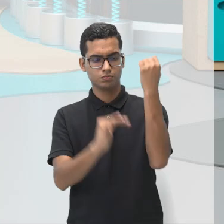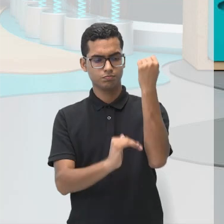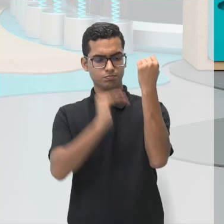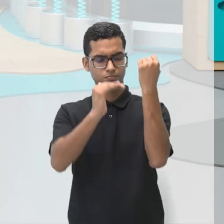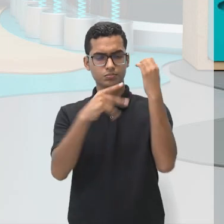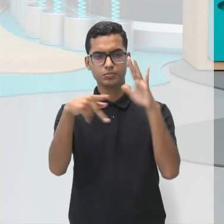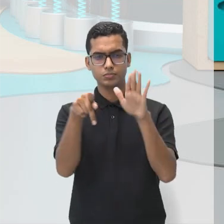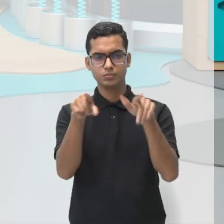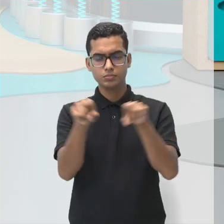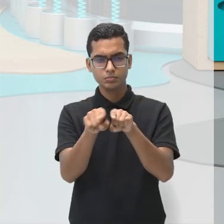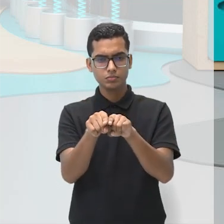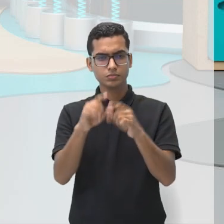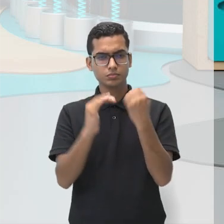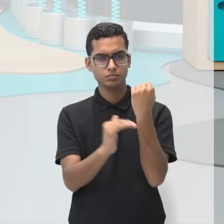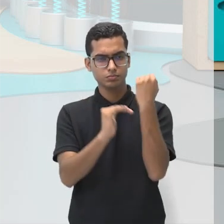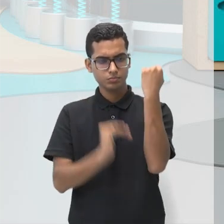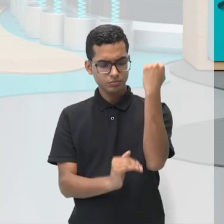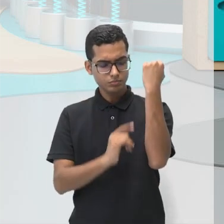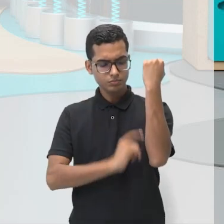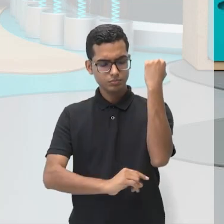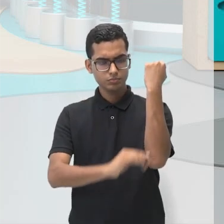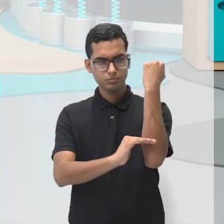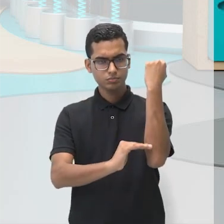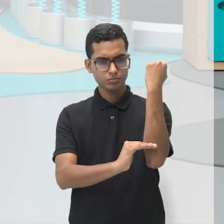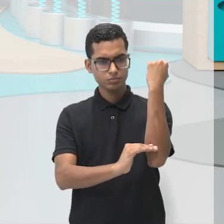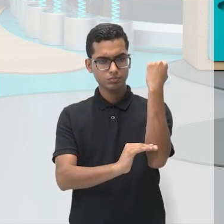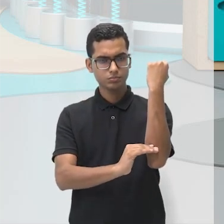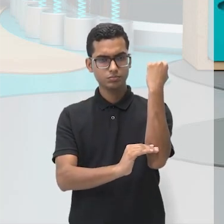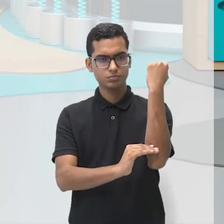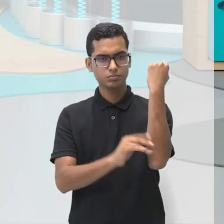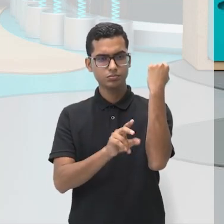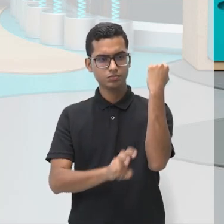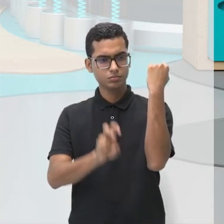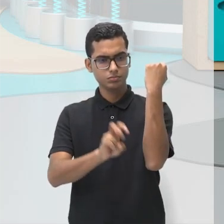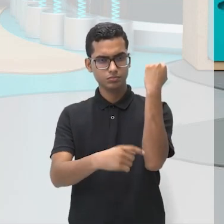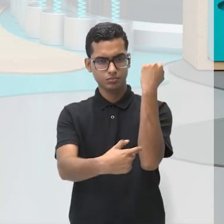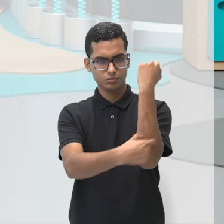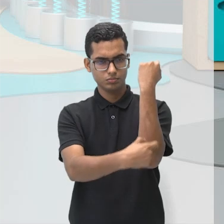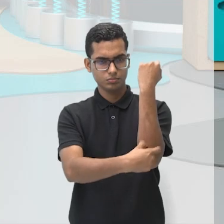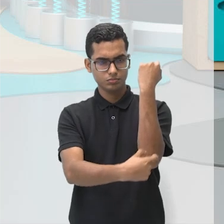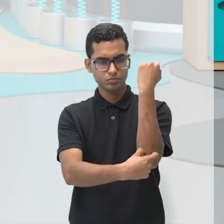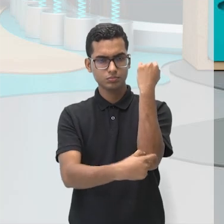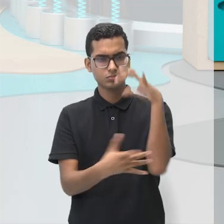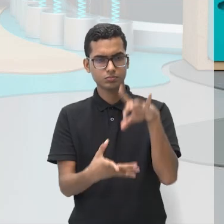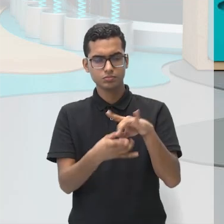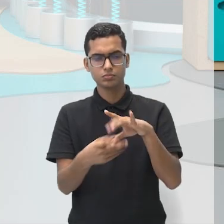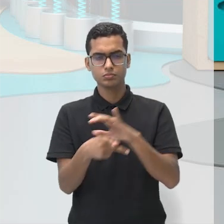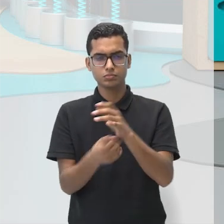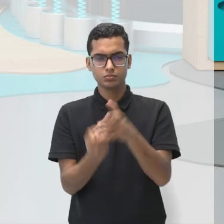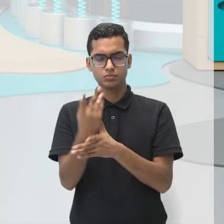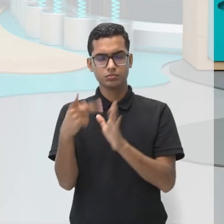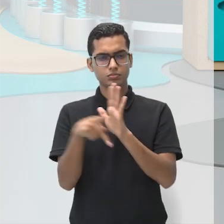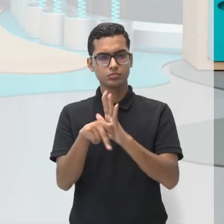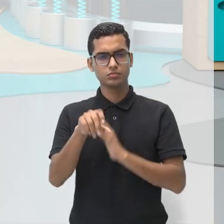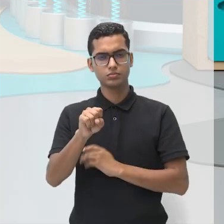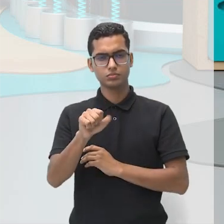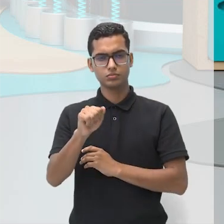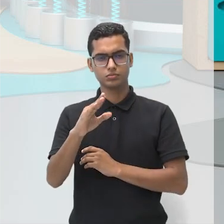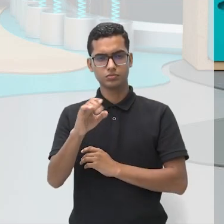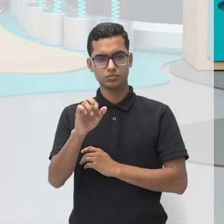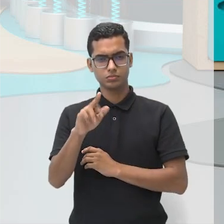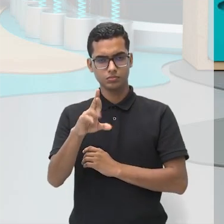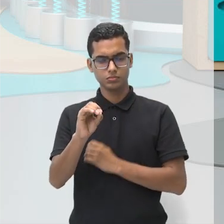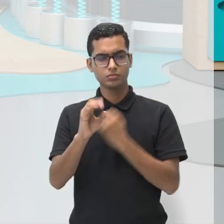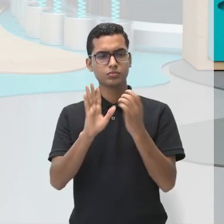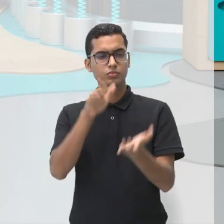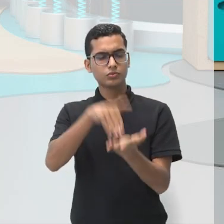coluna. Nas duas partes mais inferiores, a gente vai ter 5 vértebras que se fundiram formando o sacro e vai